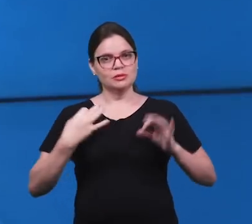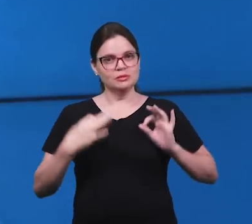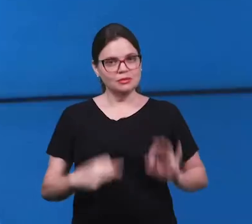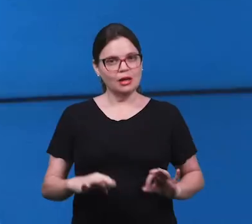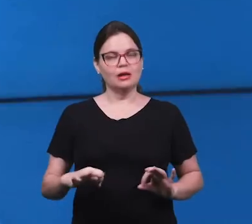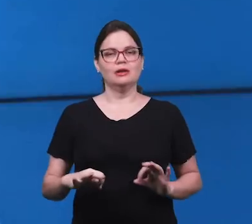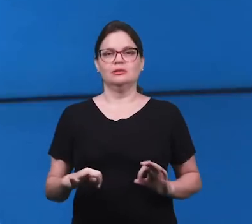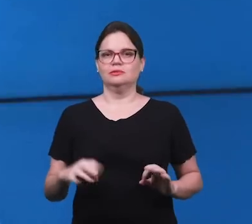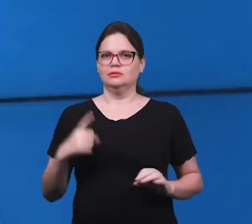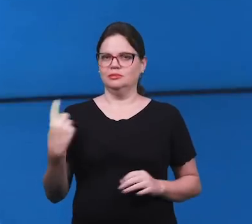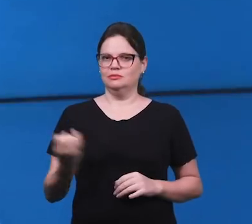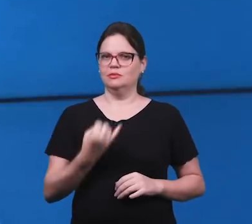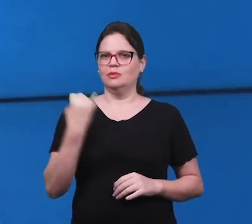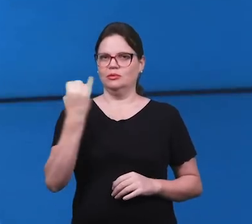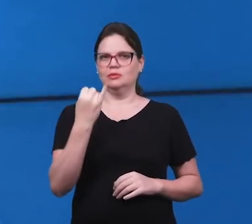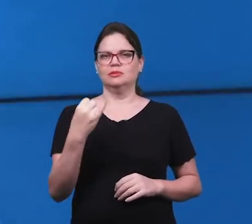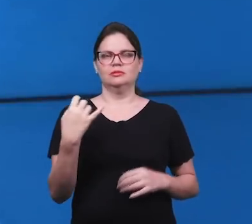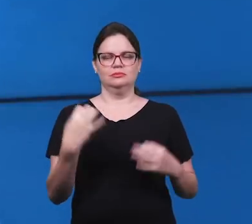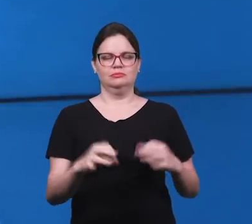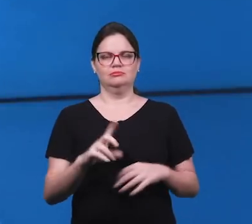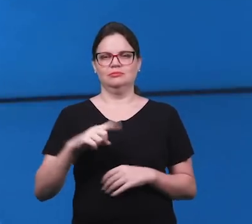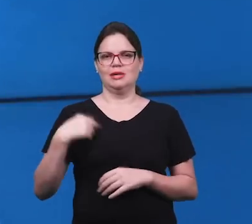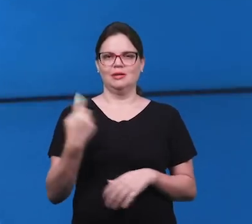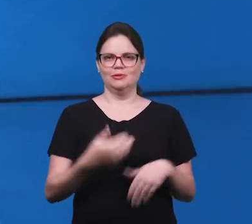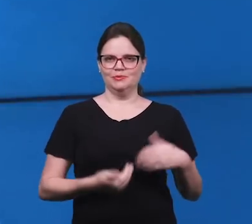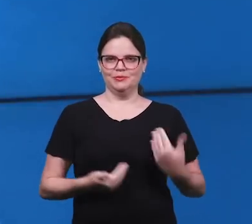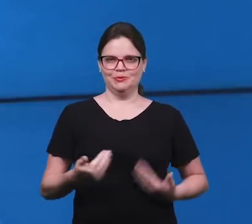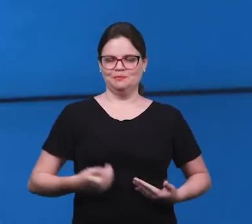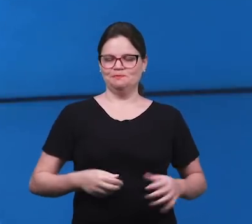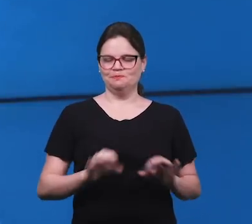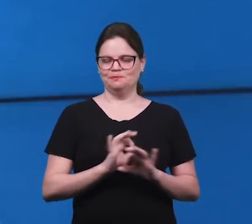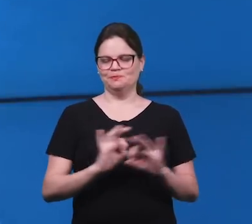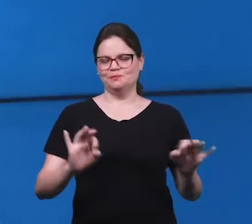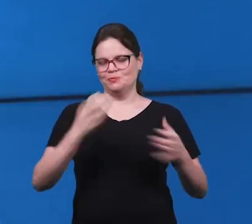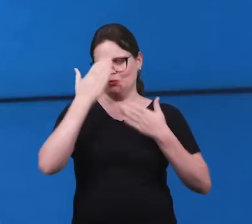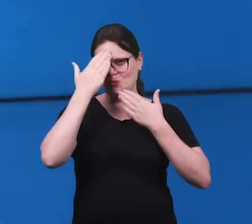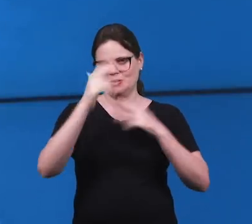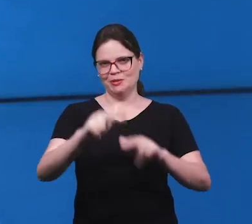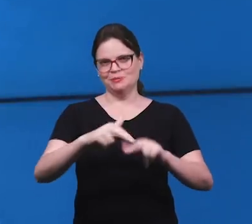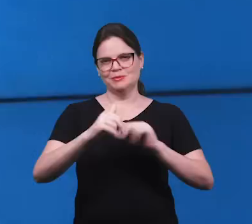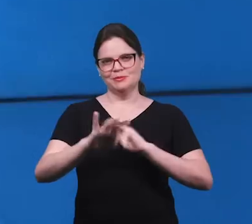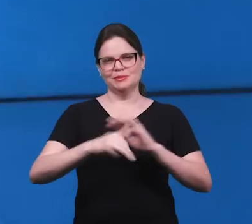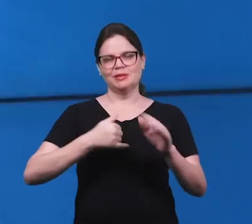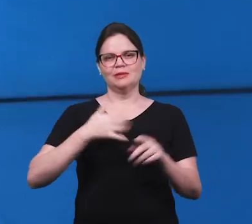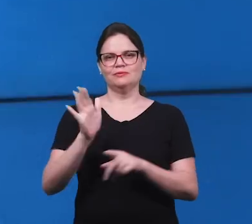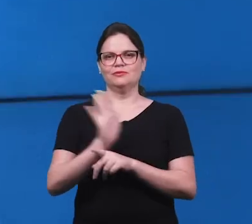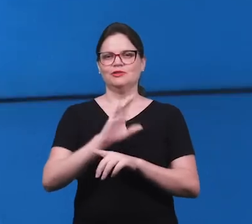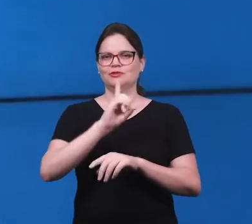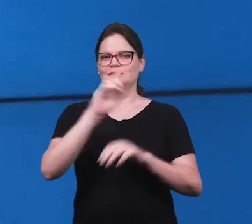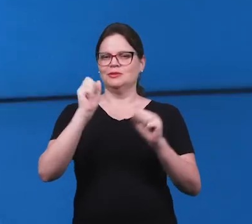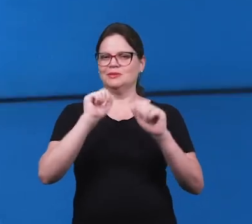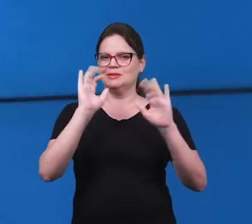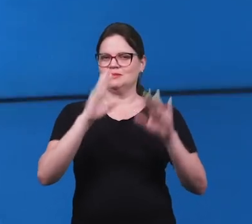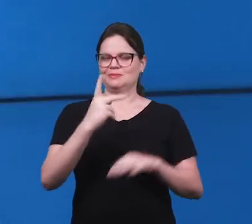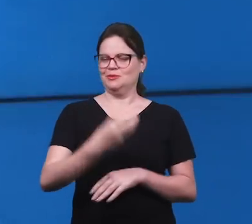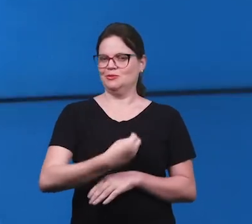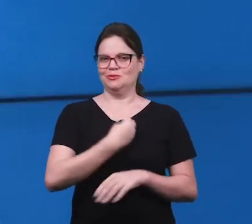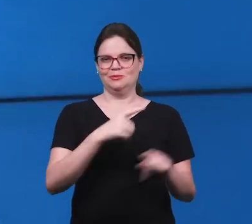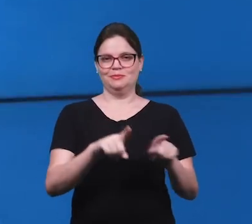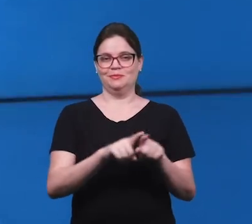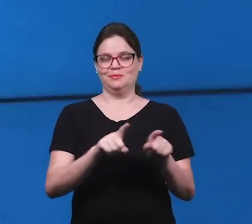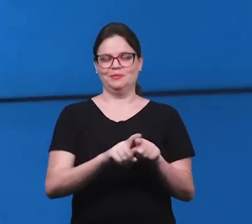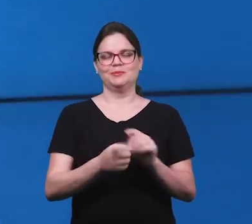correta. E isso é importante mesmo para todos nós, viu, Tiago? Obrigado pela sua participação, Deus abençoe a sua vida, a